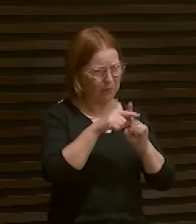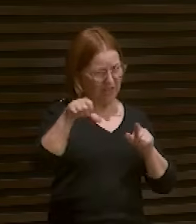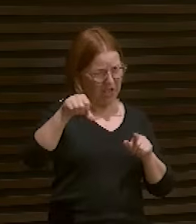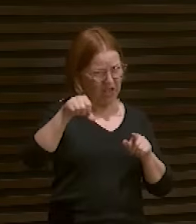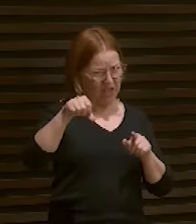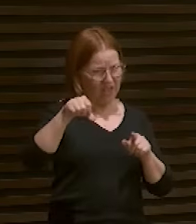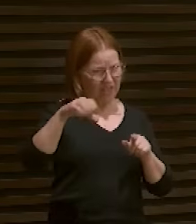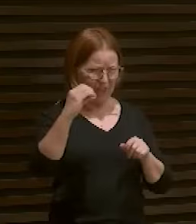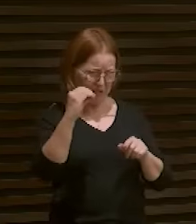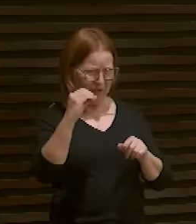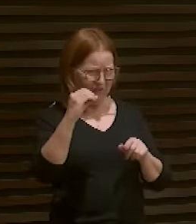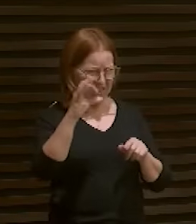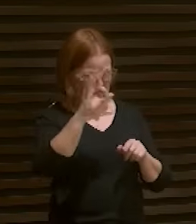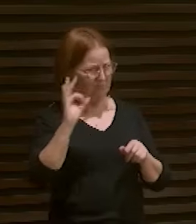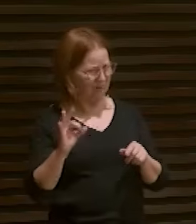100%.